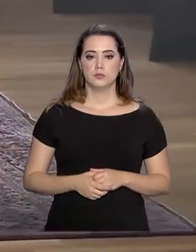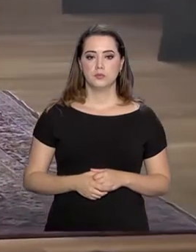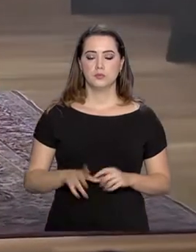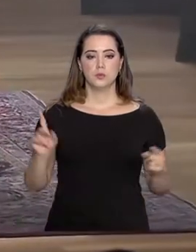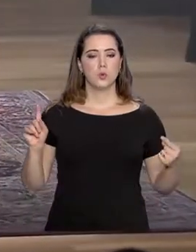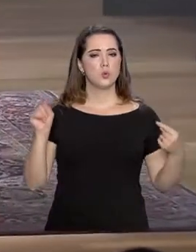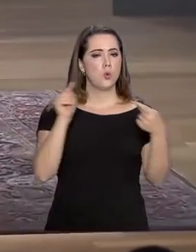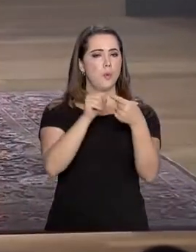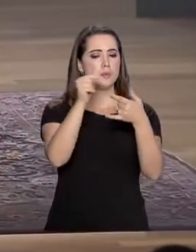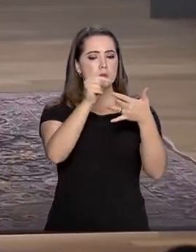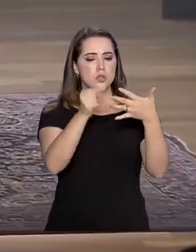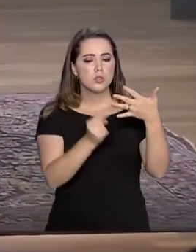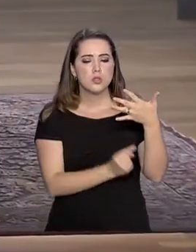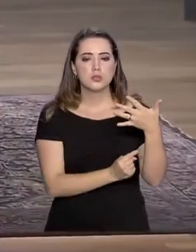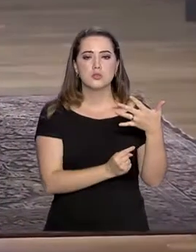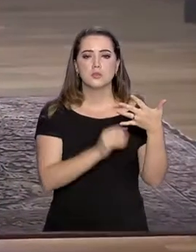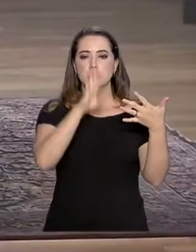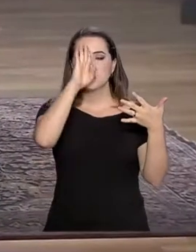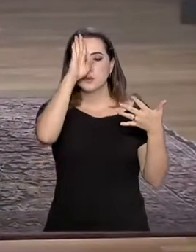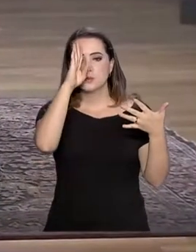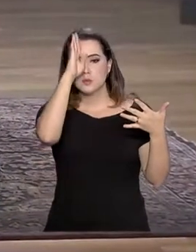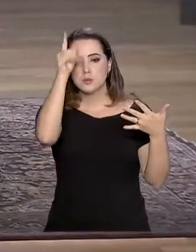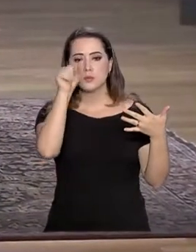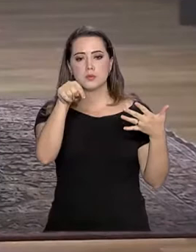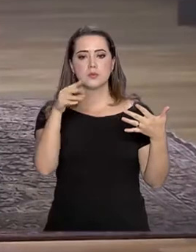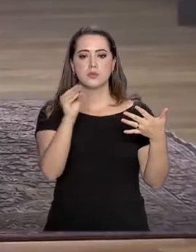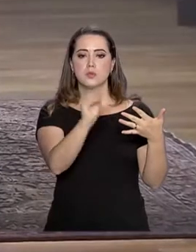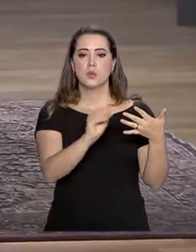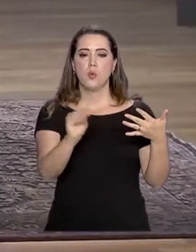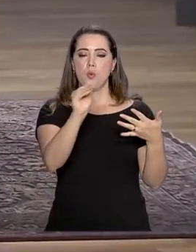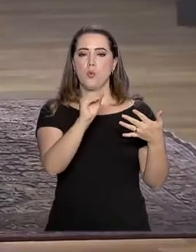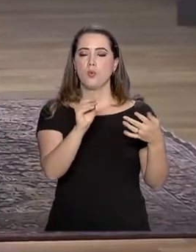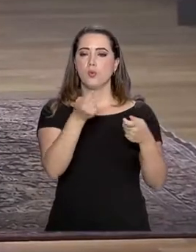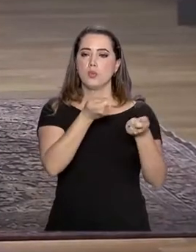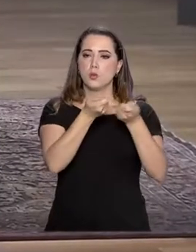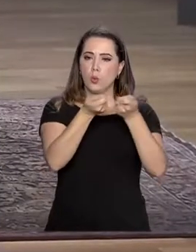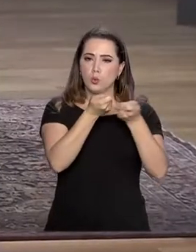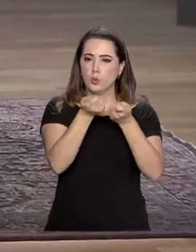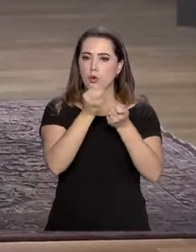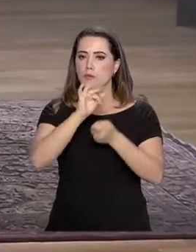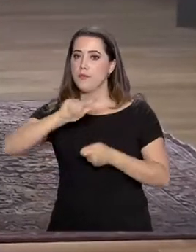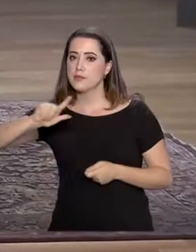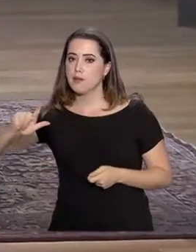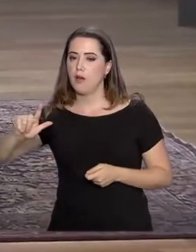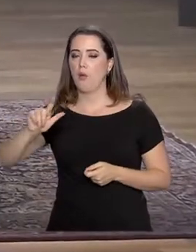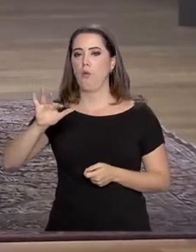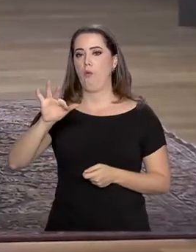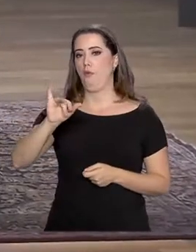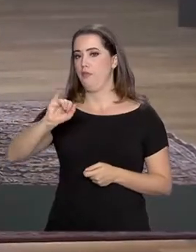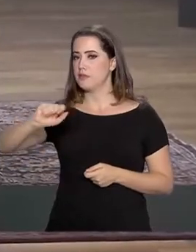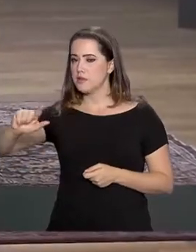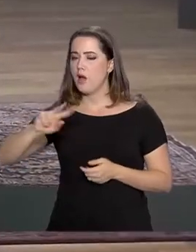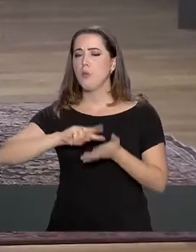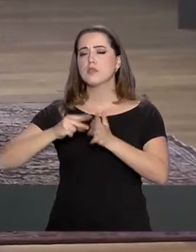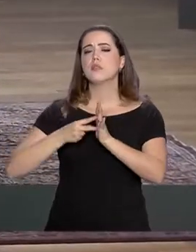primordiais são recuperar o equilíbrio fiscal, ou seja,